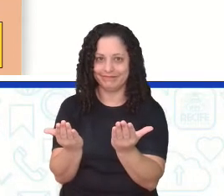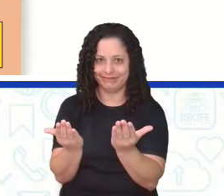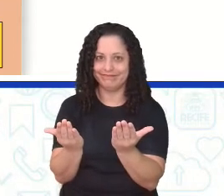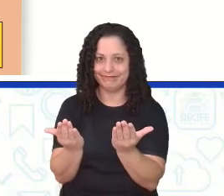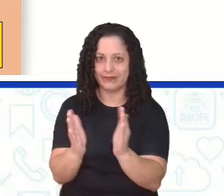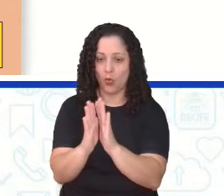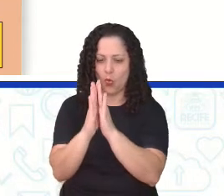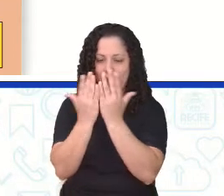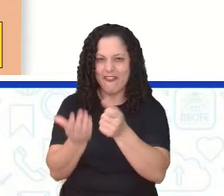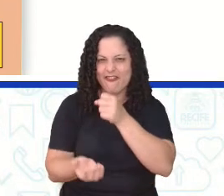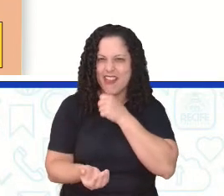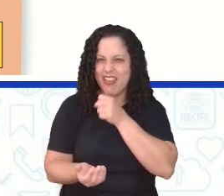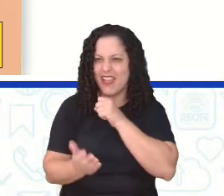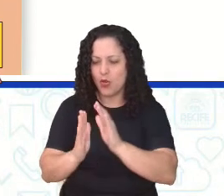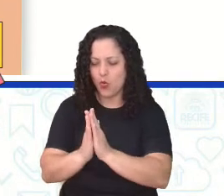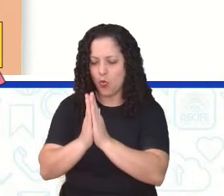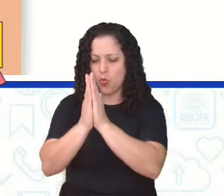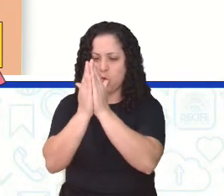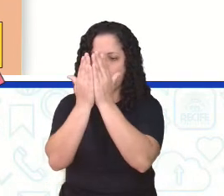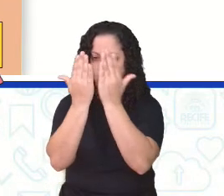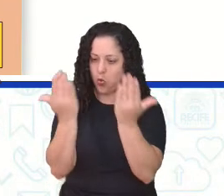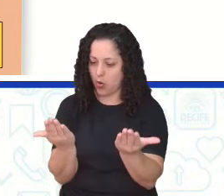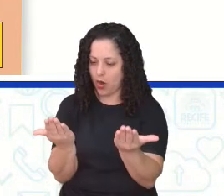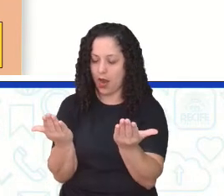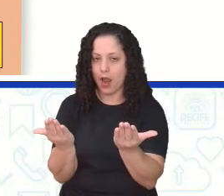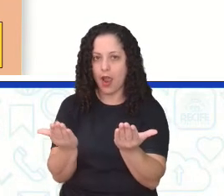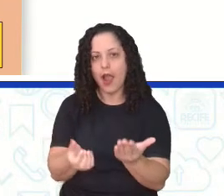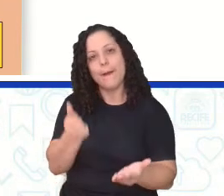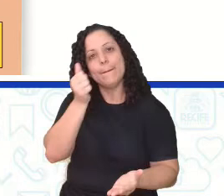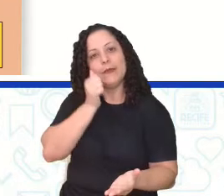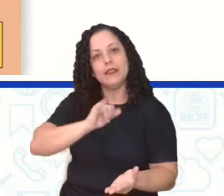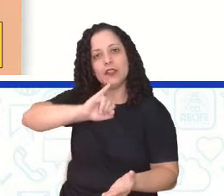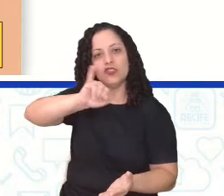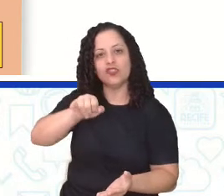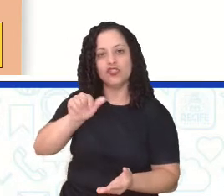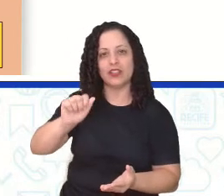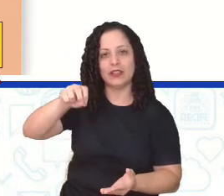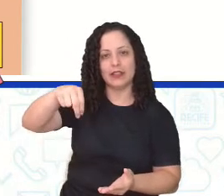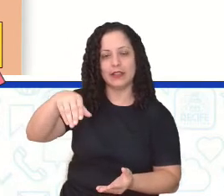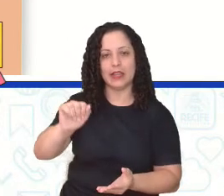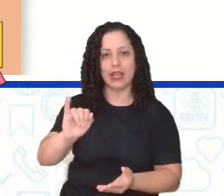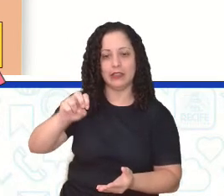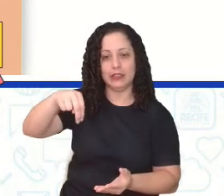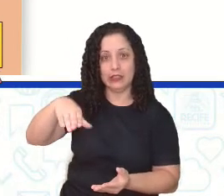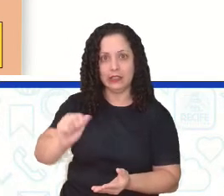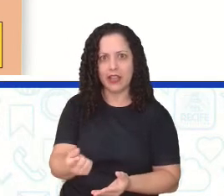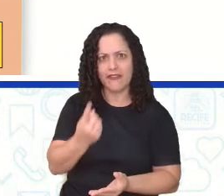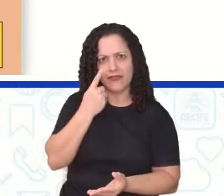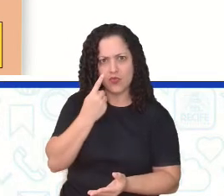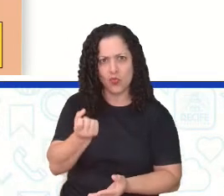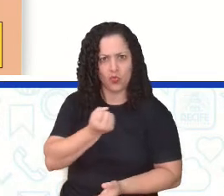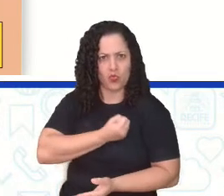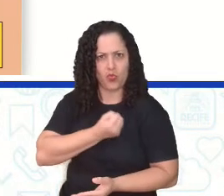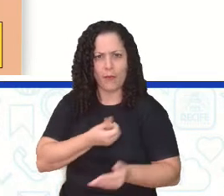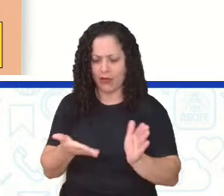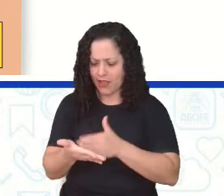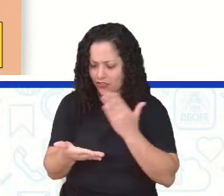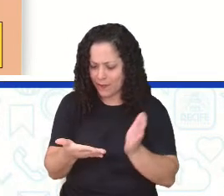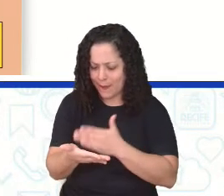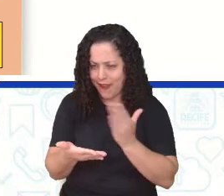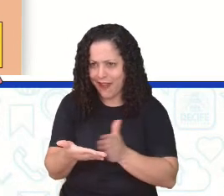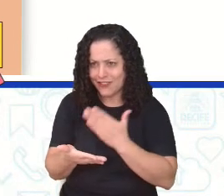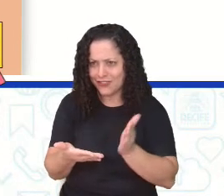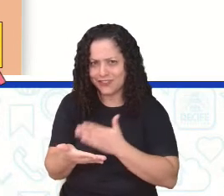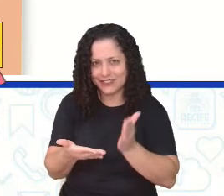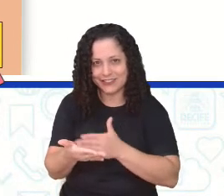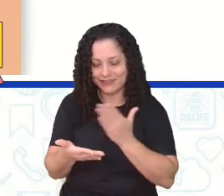um livro velho, Janaína viu que o número das páginas... Ih, gente, eu tenho que separar aí